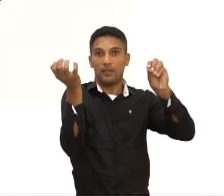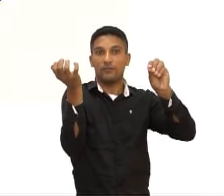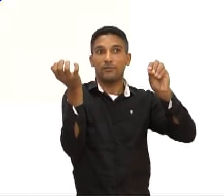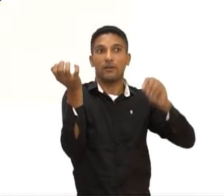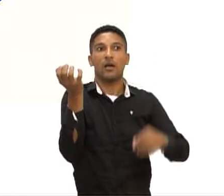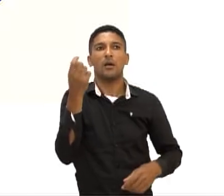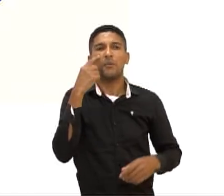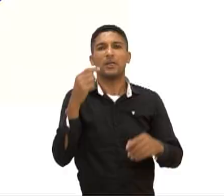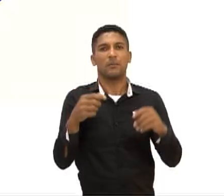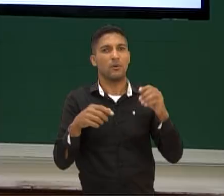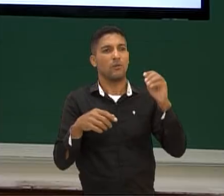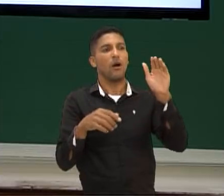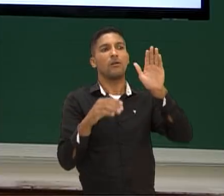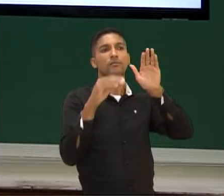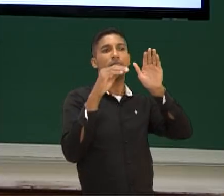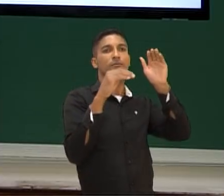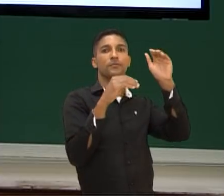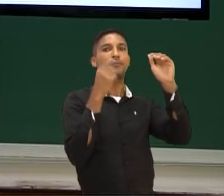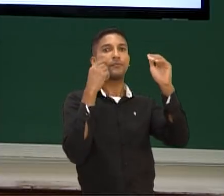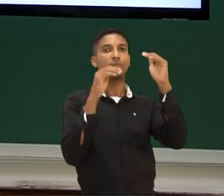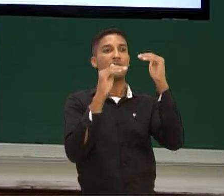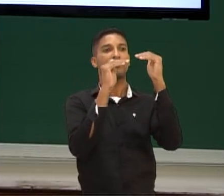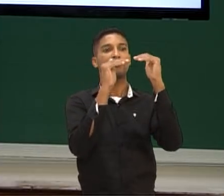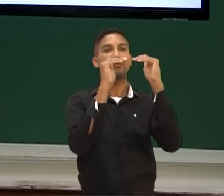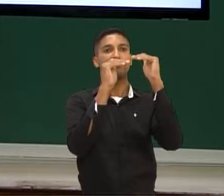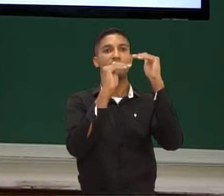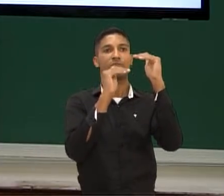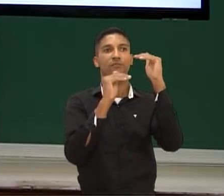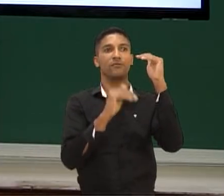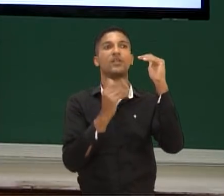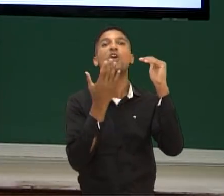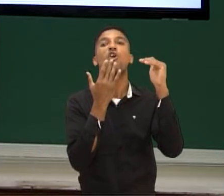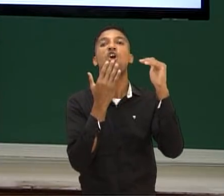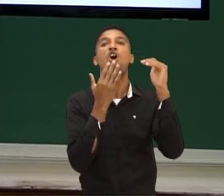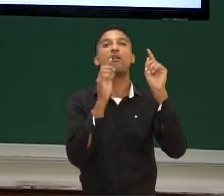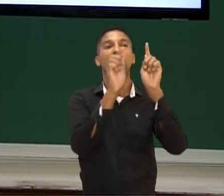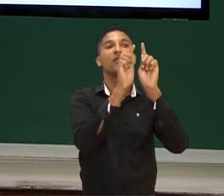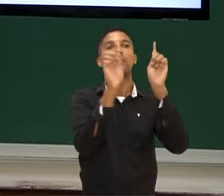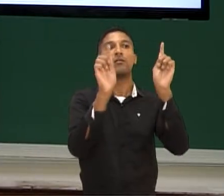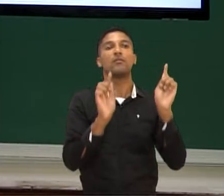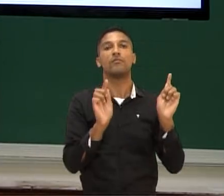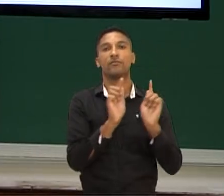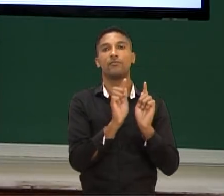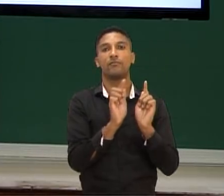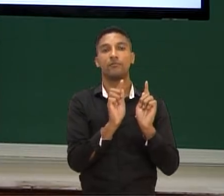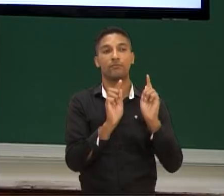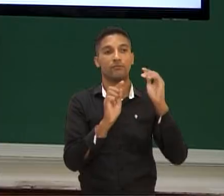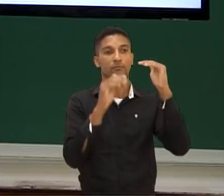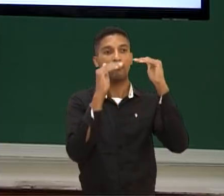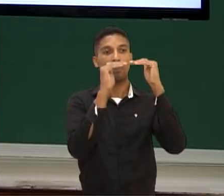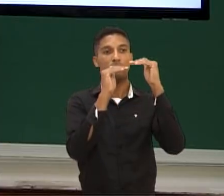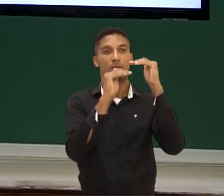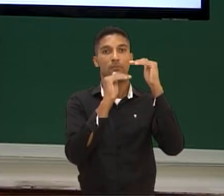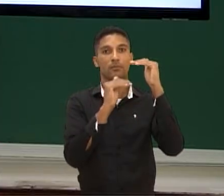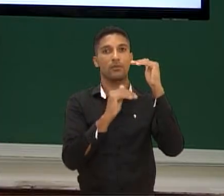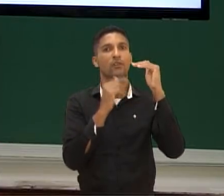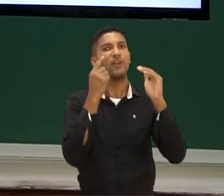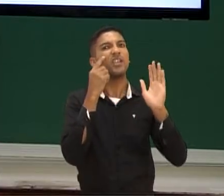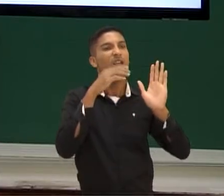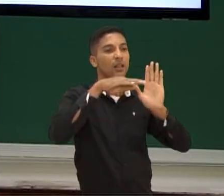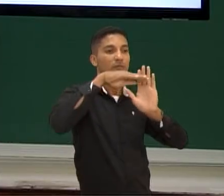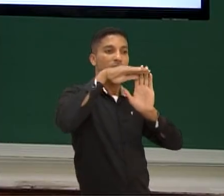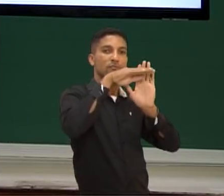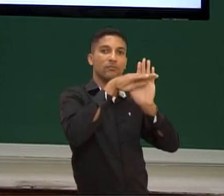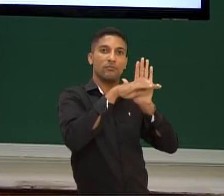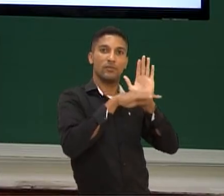nós observarmos ali, qual é a maior formação vegetal que nós temos no nosso país ou que era a